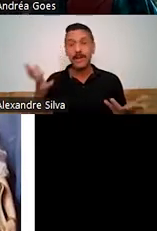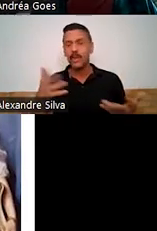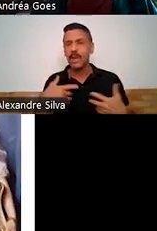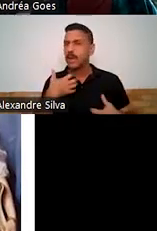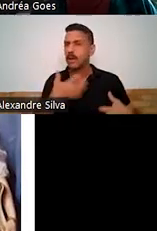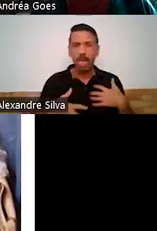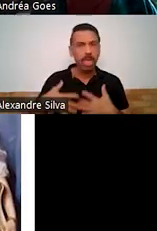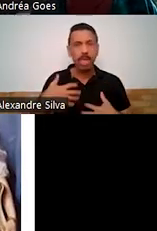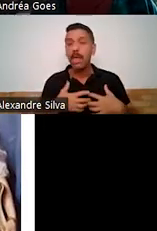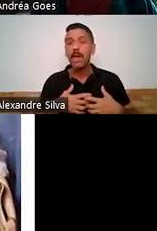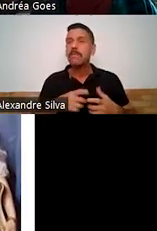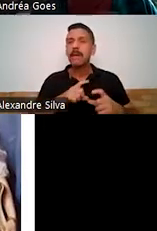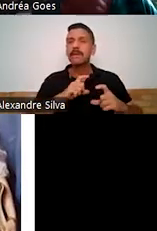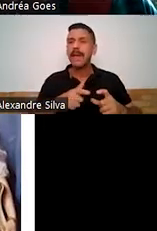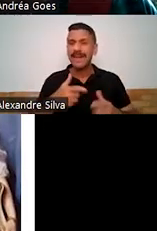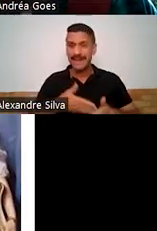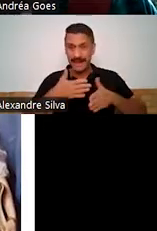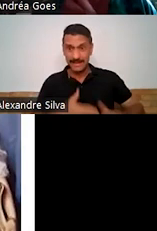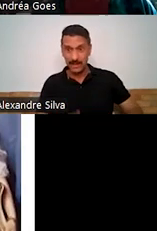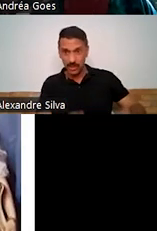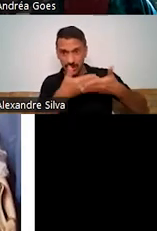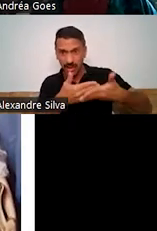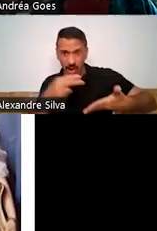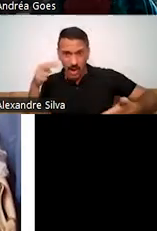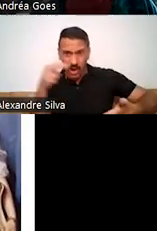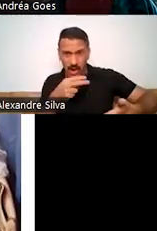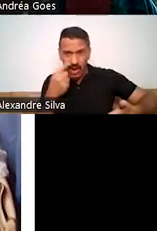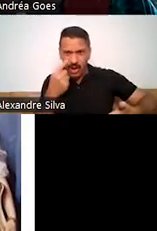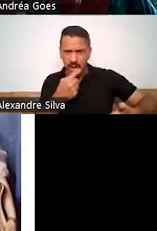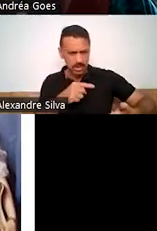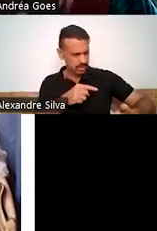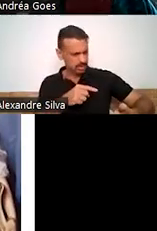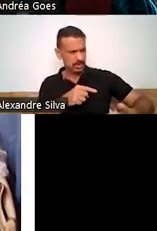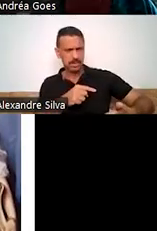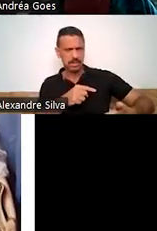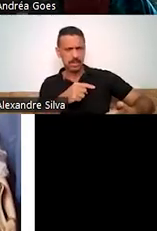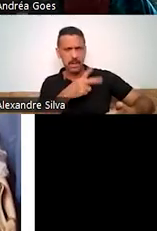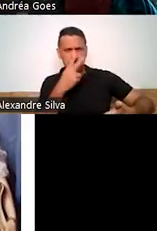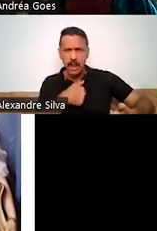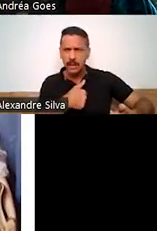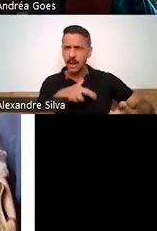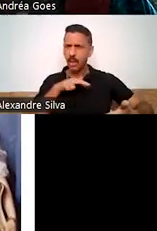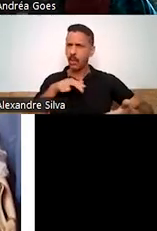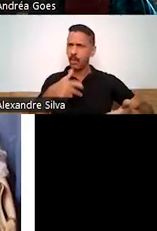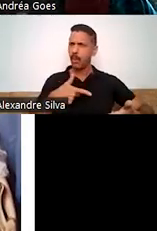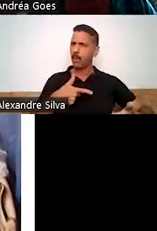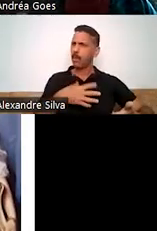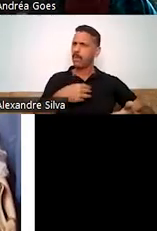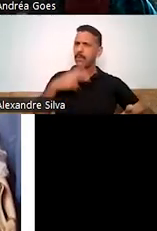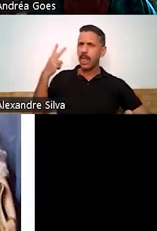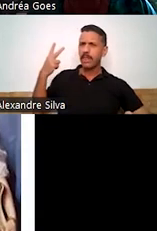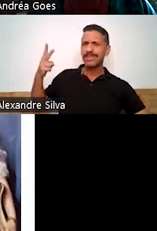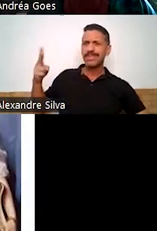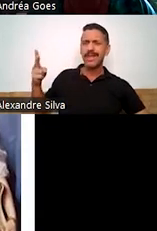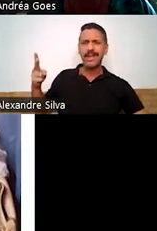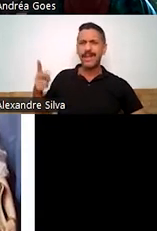acaba no nascimento da criança, quando ele vê os olhos do amigo dele nos olhos da criança. E é uma pena,